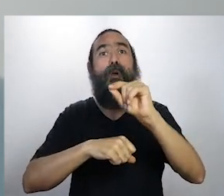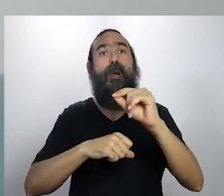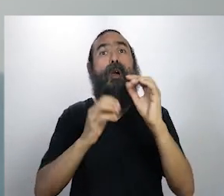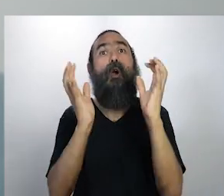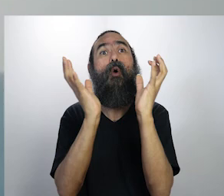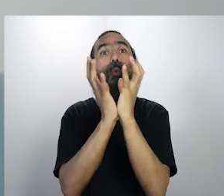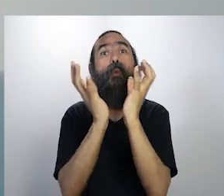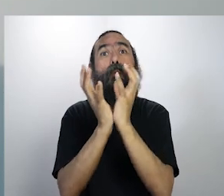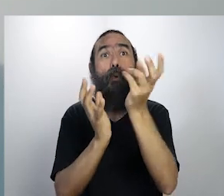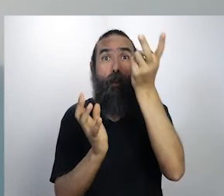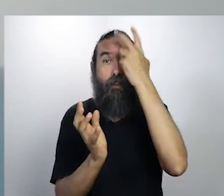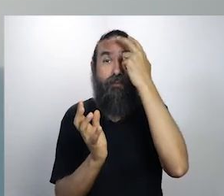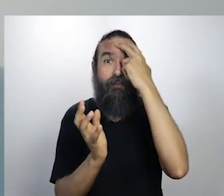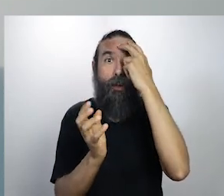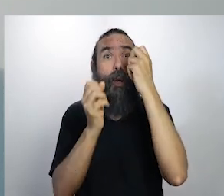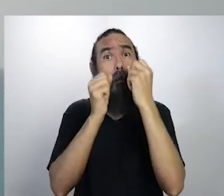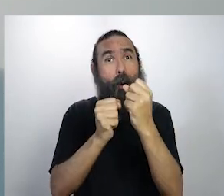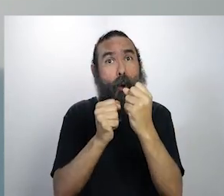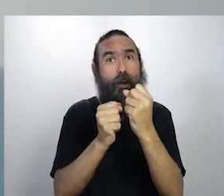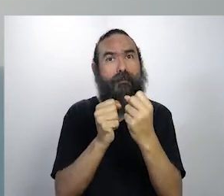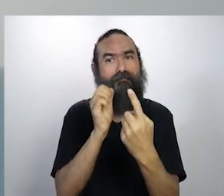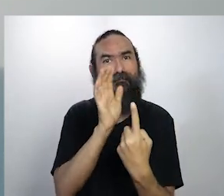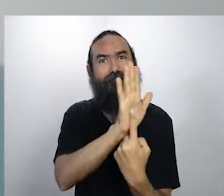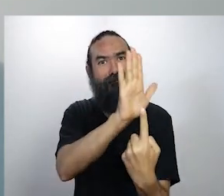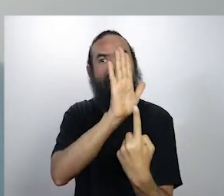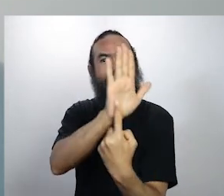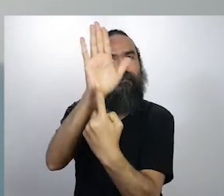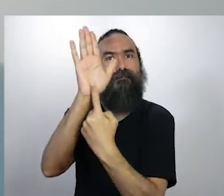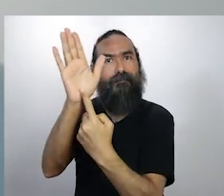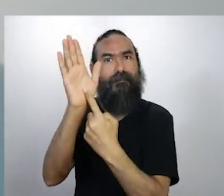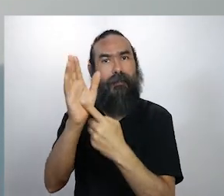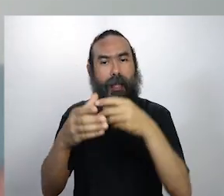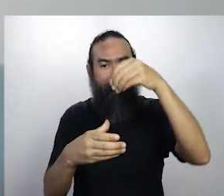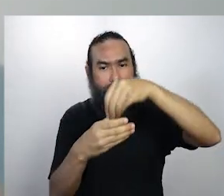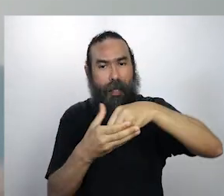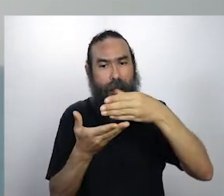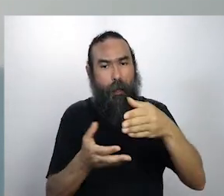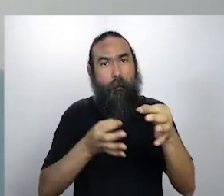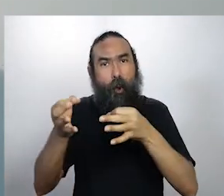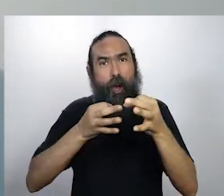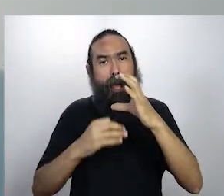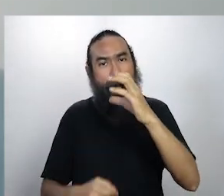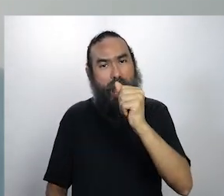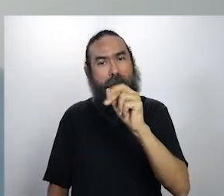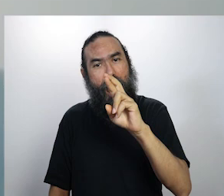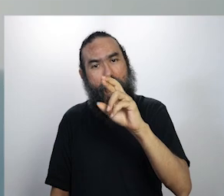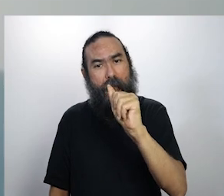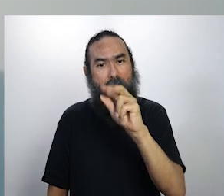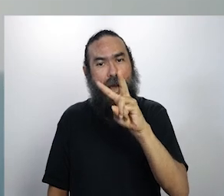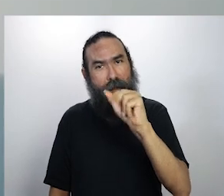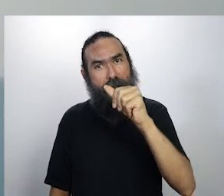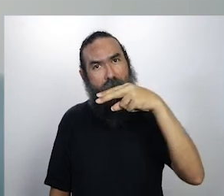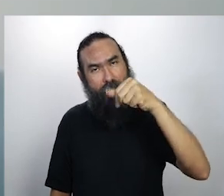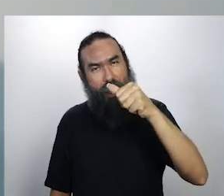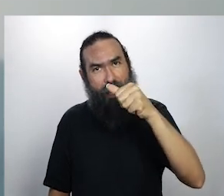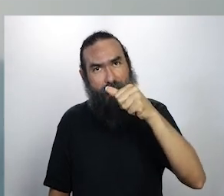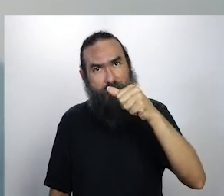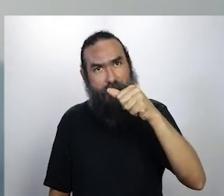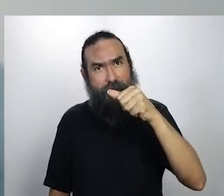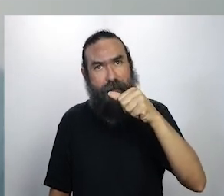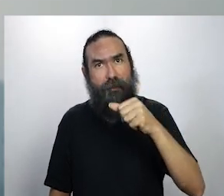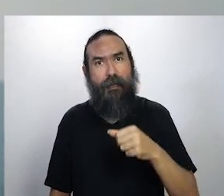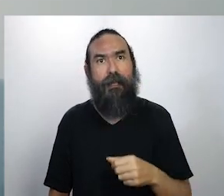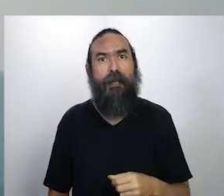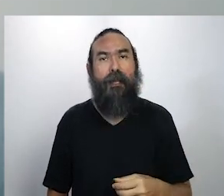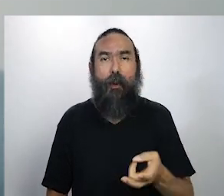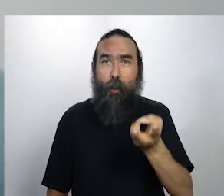possam também ocupar espaço dentro dessas caravanas, para que outro público possa também ver tudo isso, né?